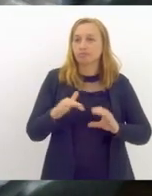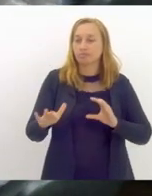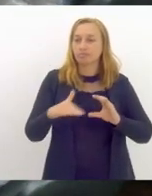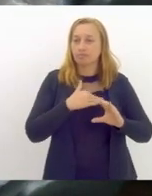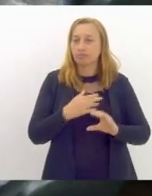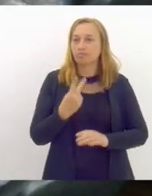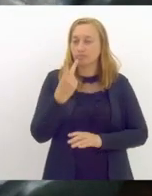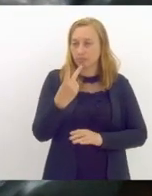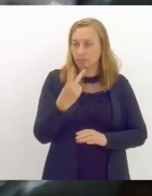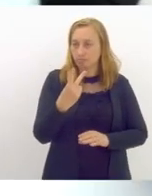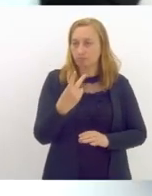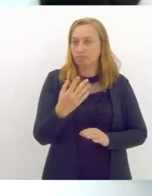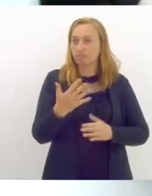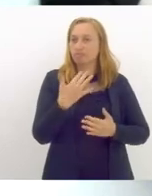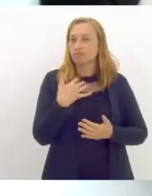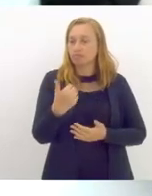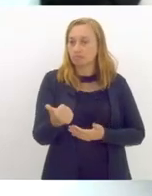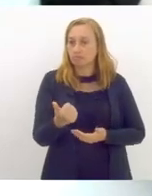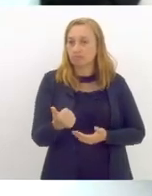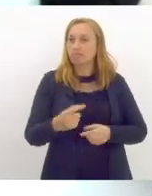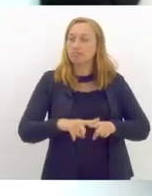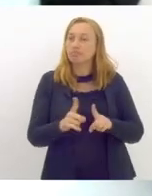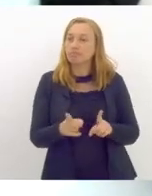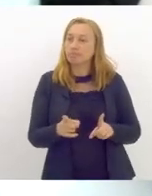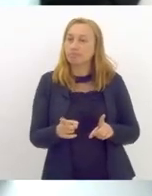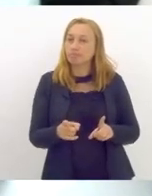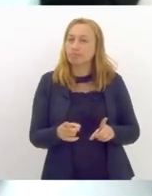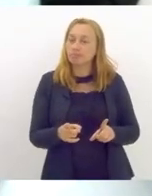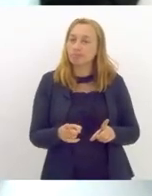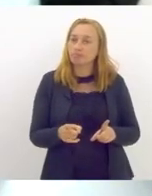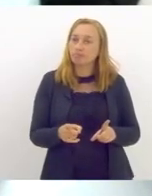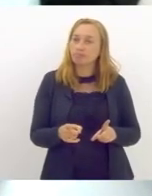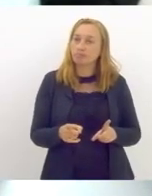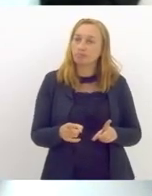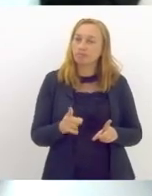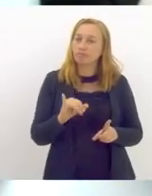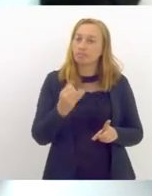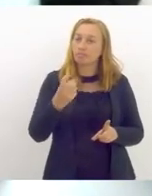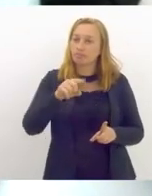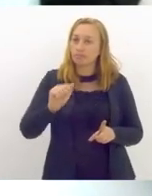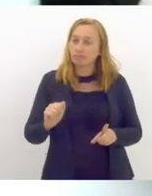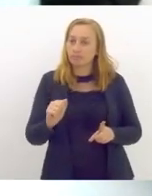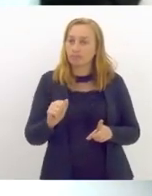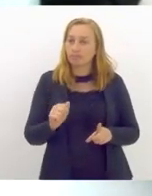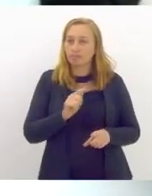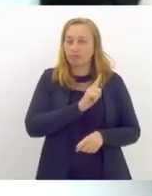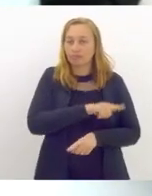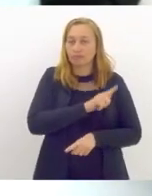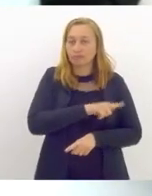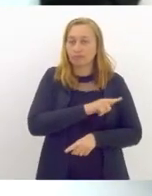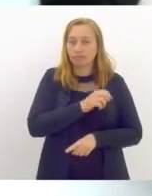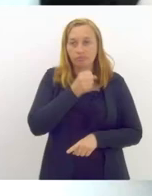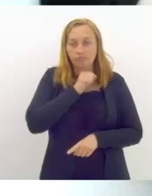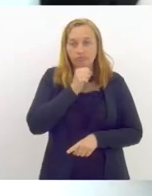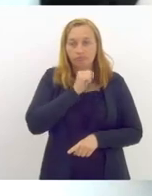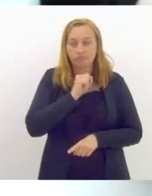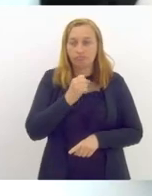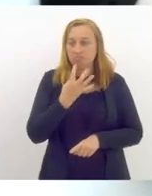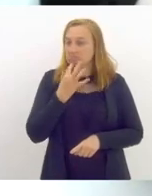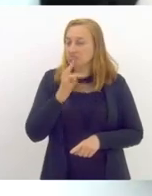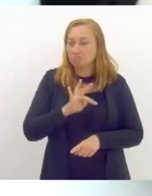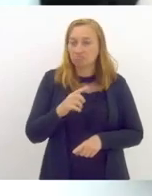dois ofícios convocando Porém na antiga caixa da antiga gestão então não chegou ao nosso